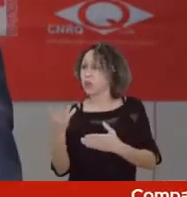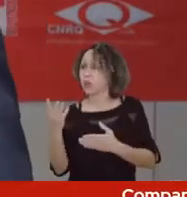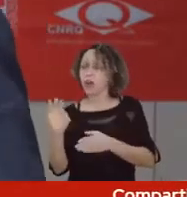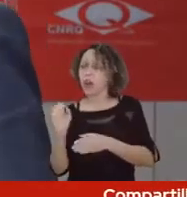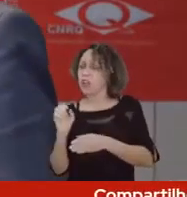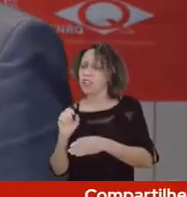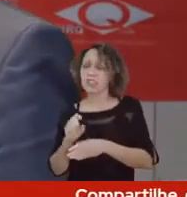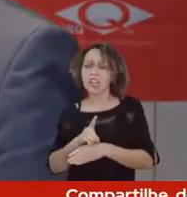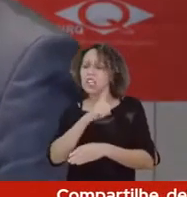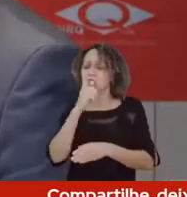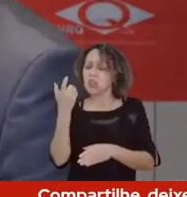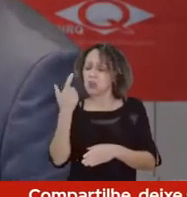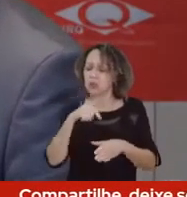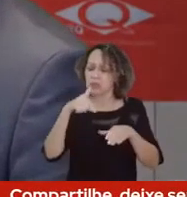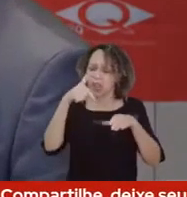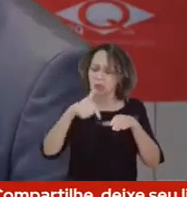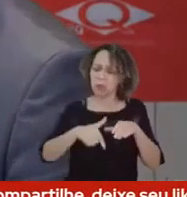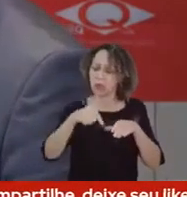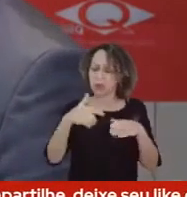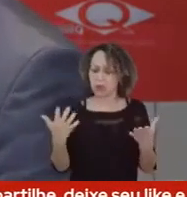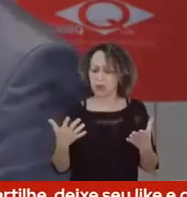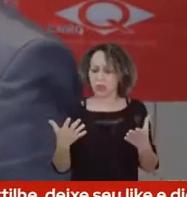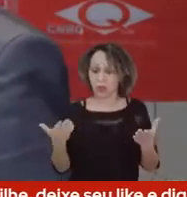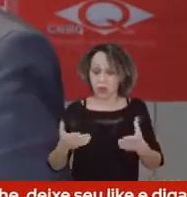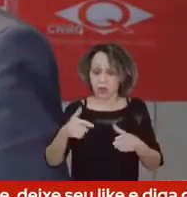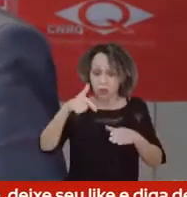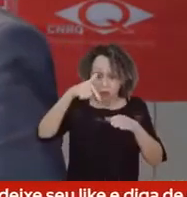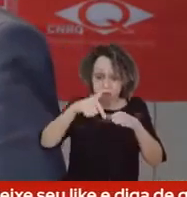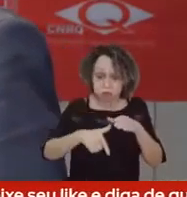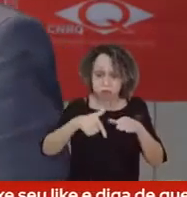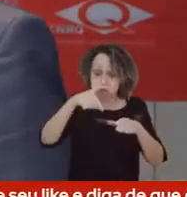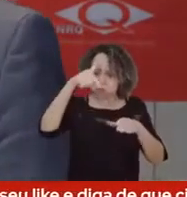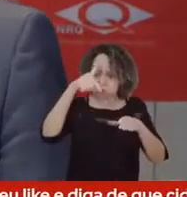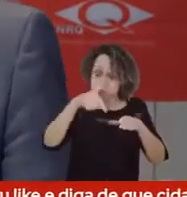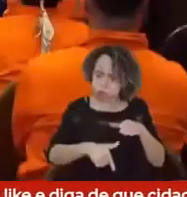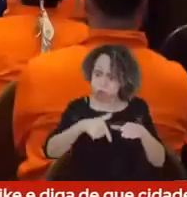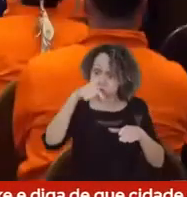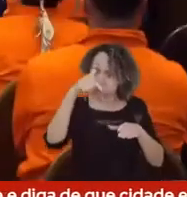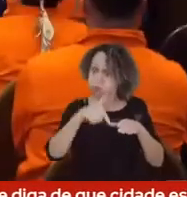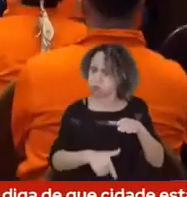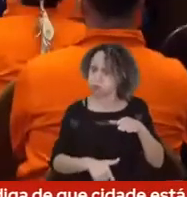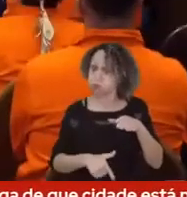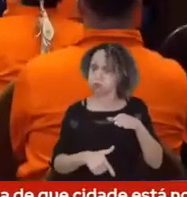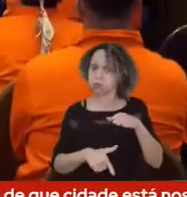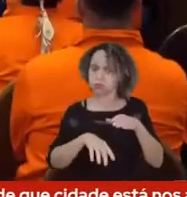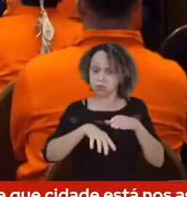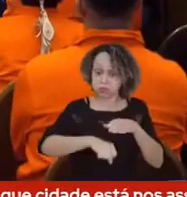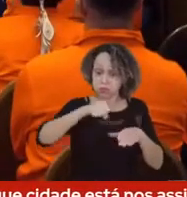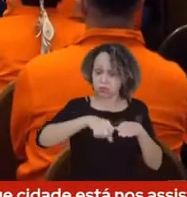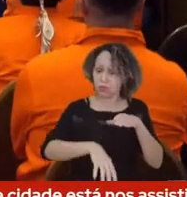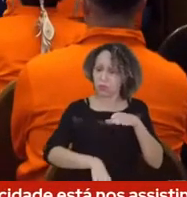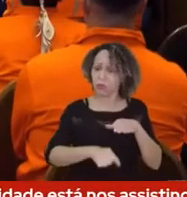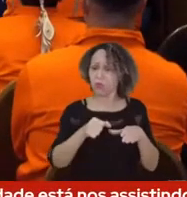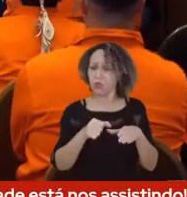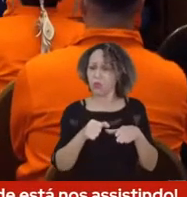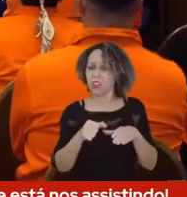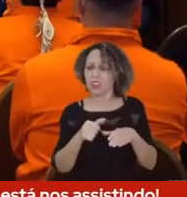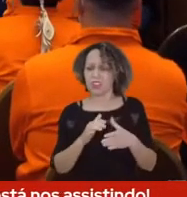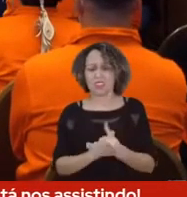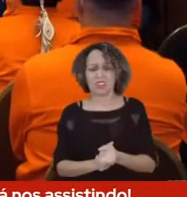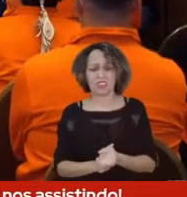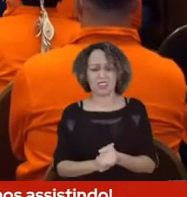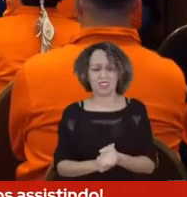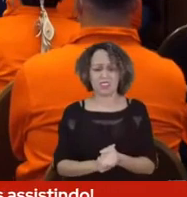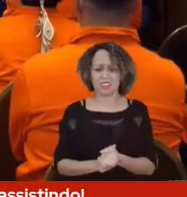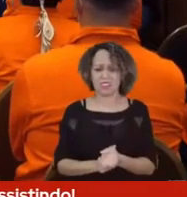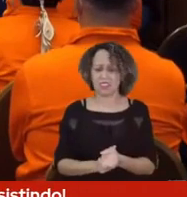poço produzindo 64 mil barris dia no pré-sal, quando a média do Mar do Norte é 9 mil barris dia.